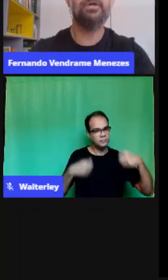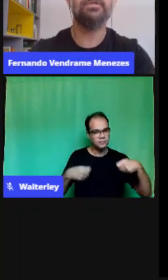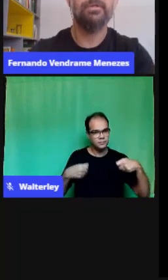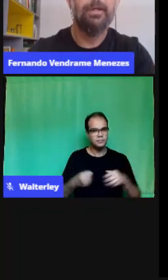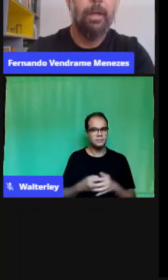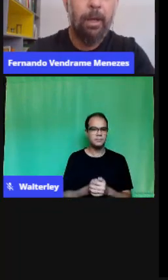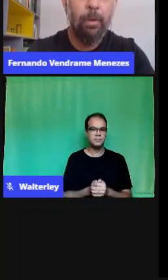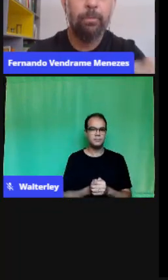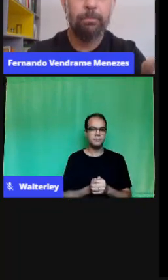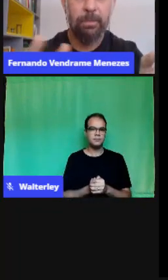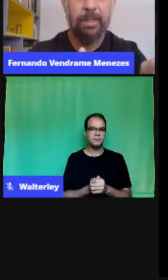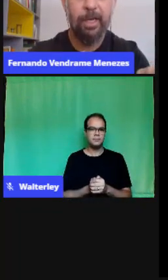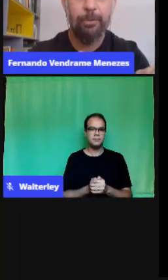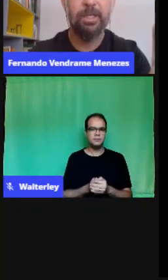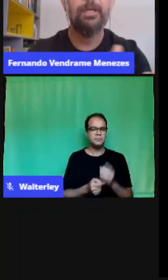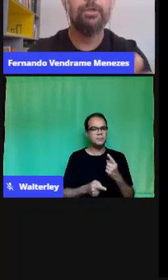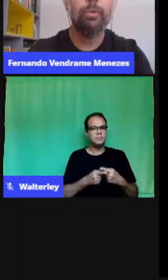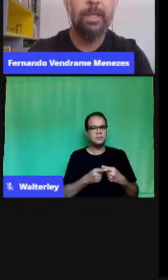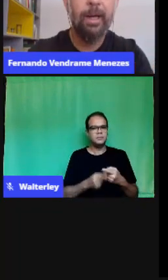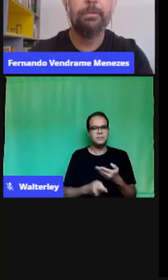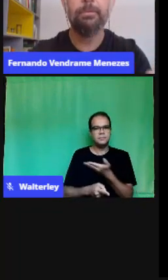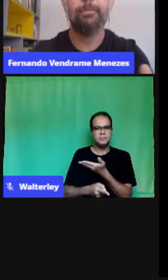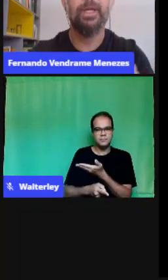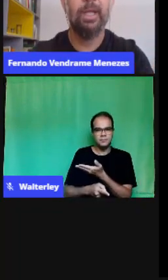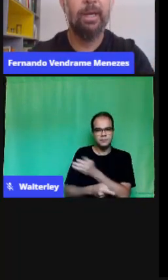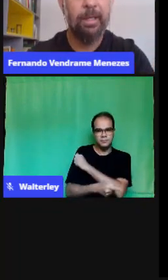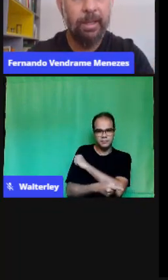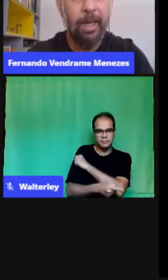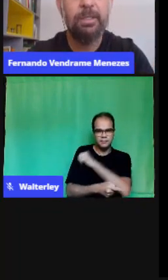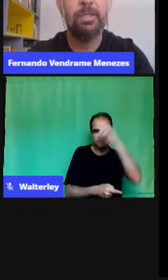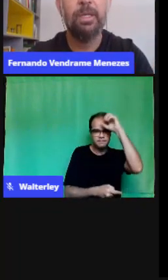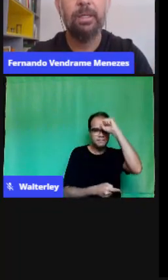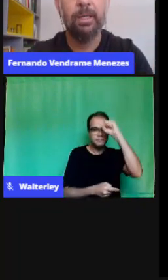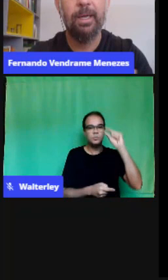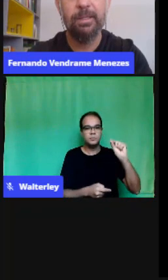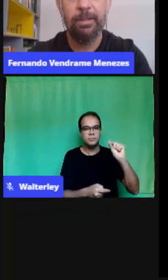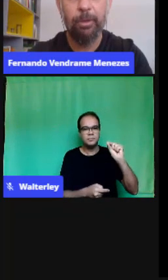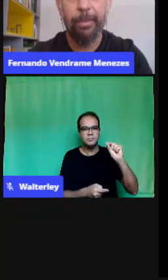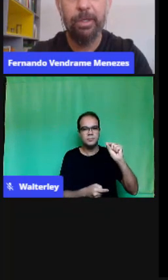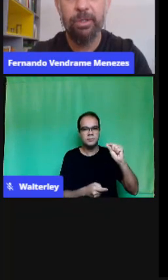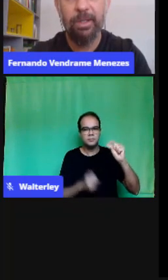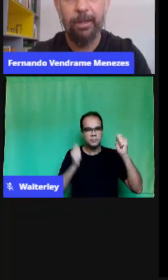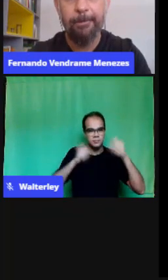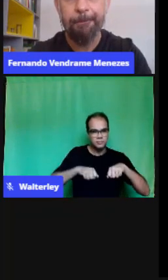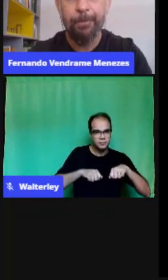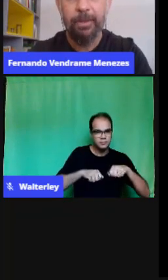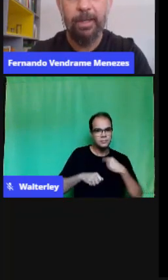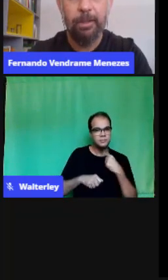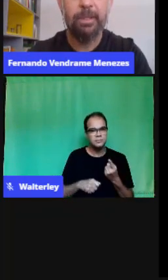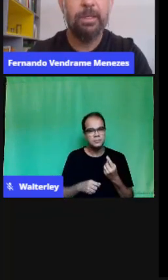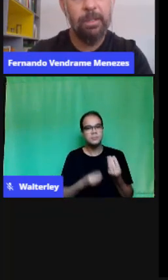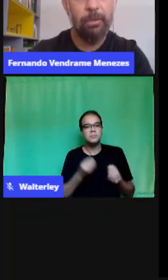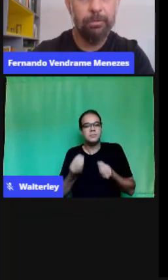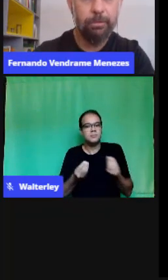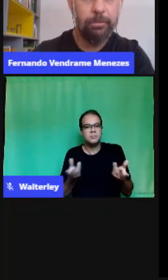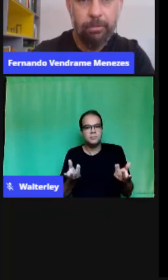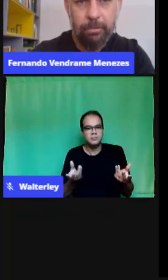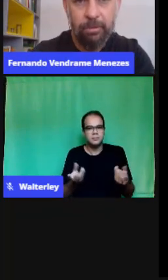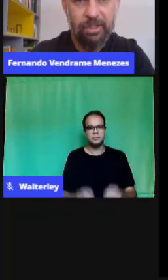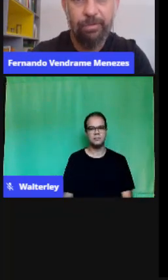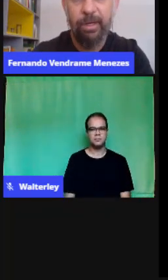trazer para nós entre aspas, resultado daquela análise que ele está realizando a partir da